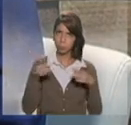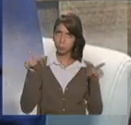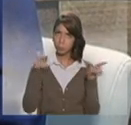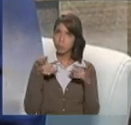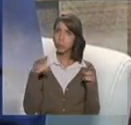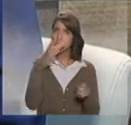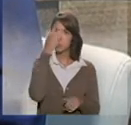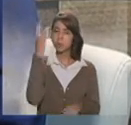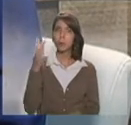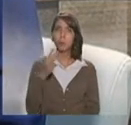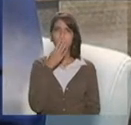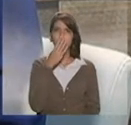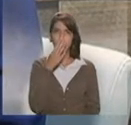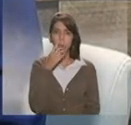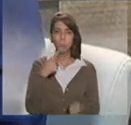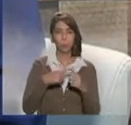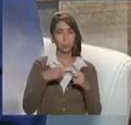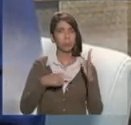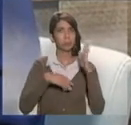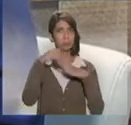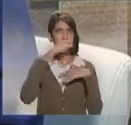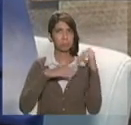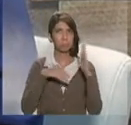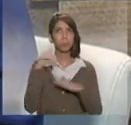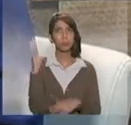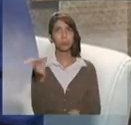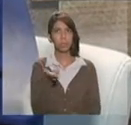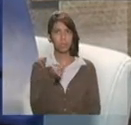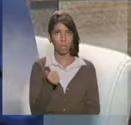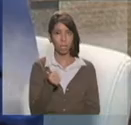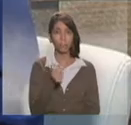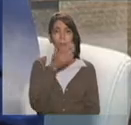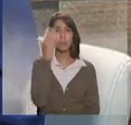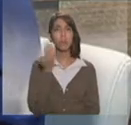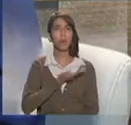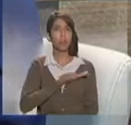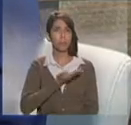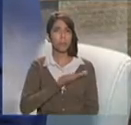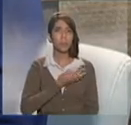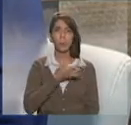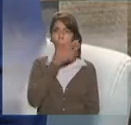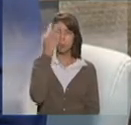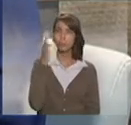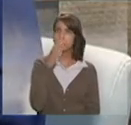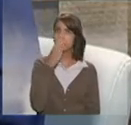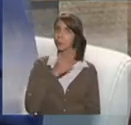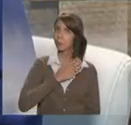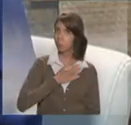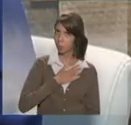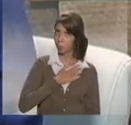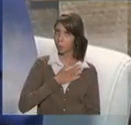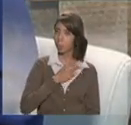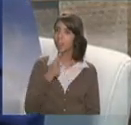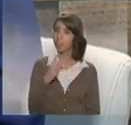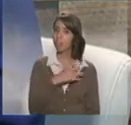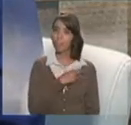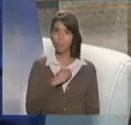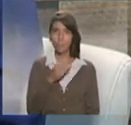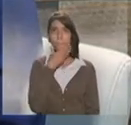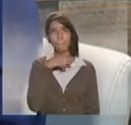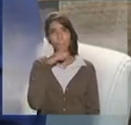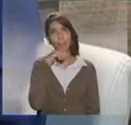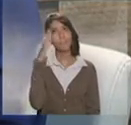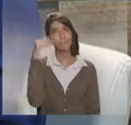faz com muita competência e destreza é querido por seus colegas e admirado pelo público como filho de peixe peixinho é meu convidado